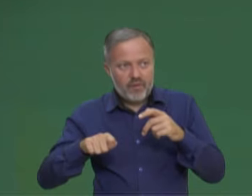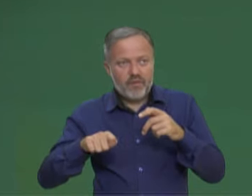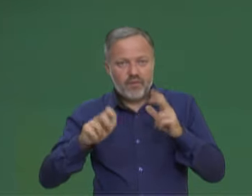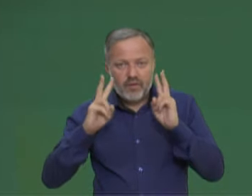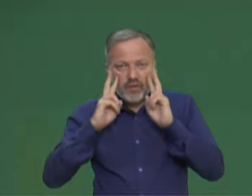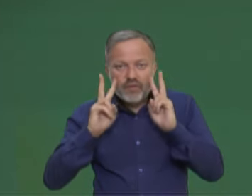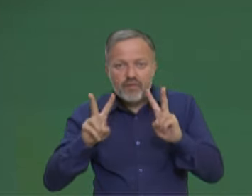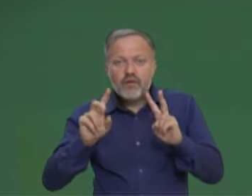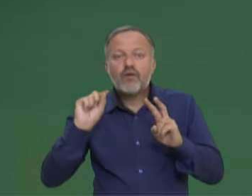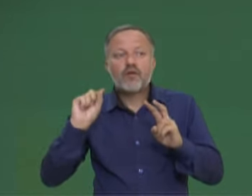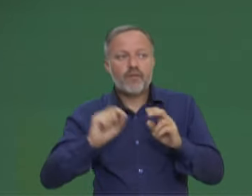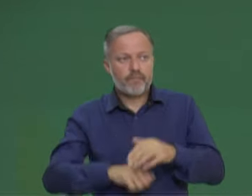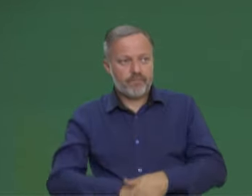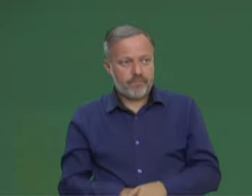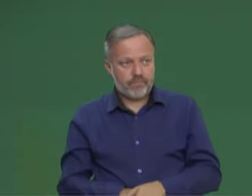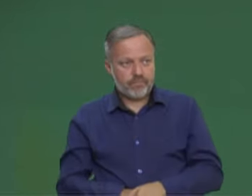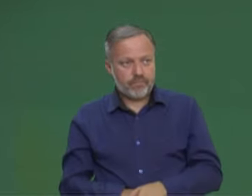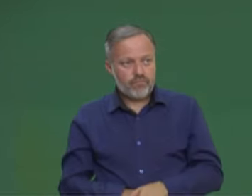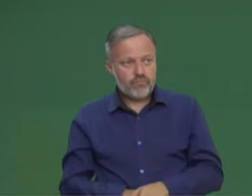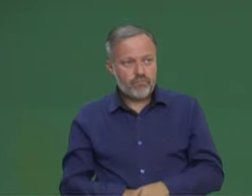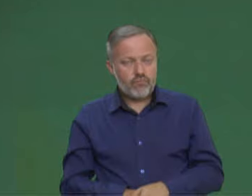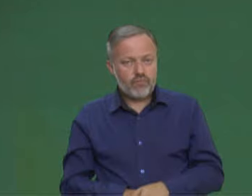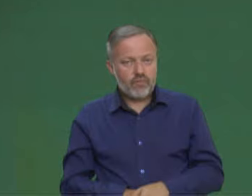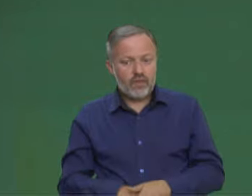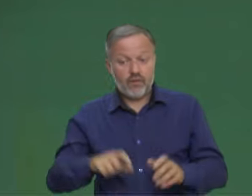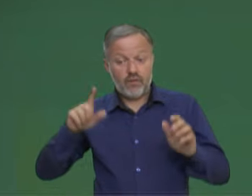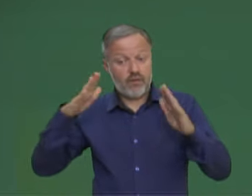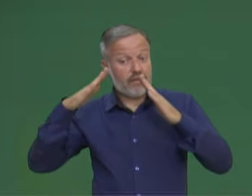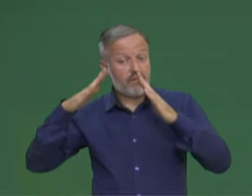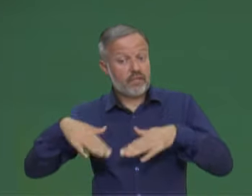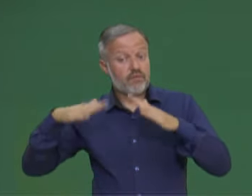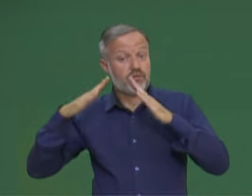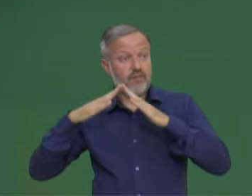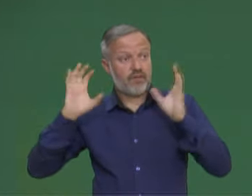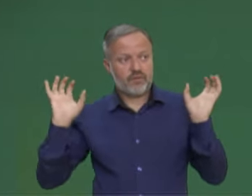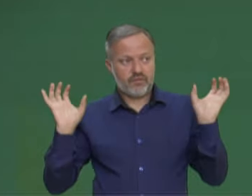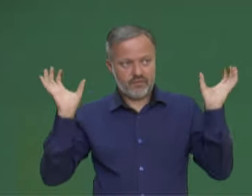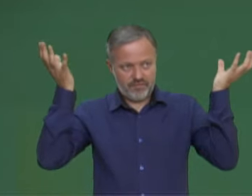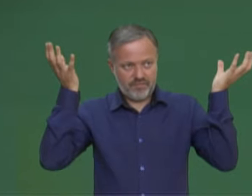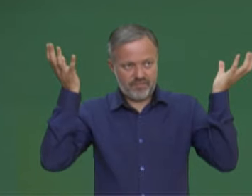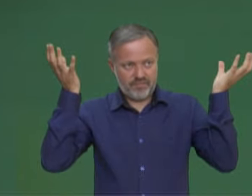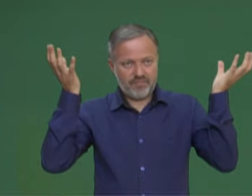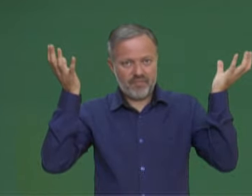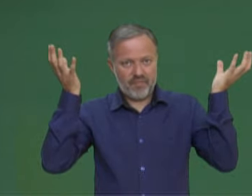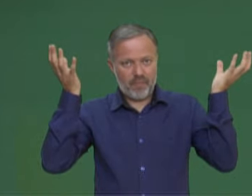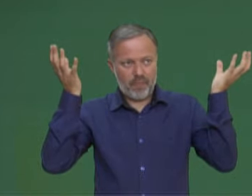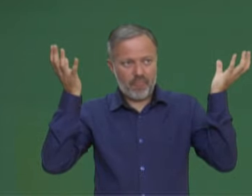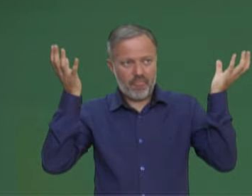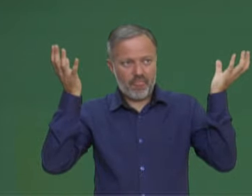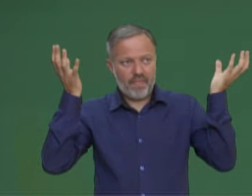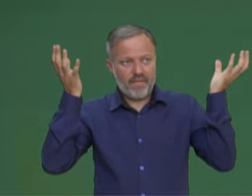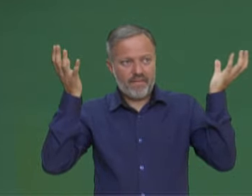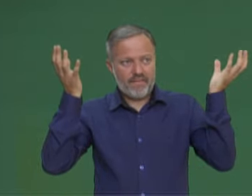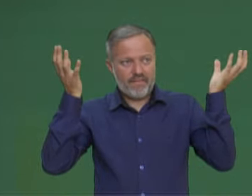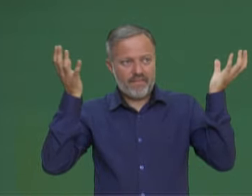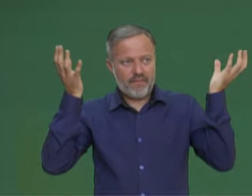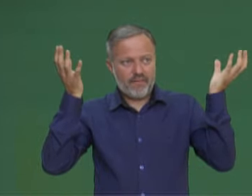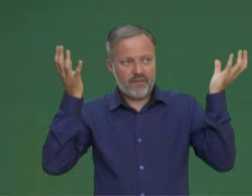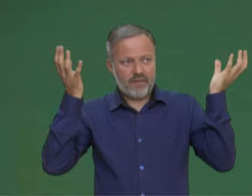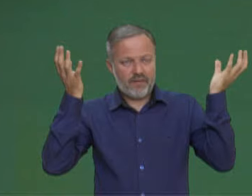prestem atenção. Estão numa festa e não na oficina. O que é oficina? Olha, mais um falso amigo que vimos lá na primeira